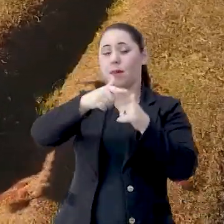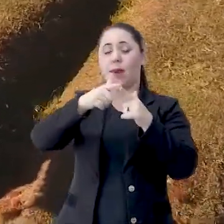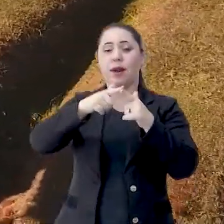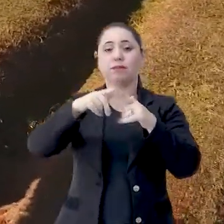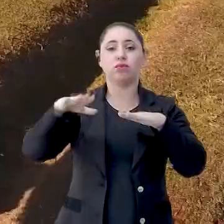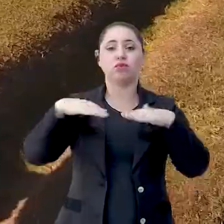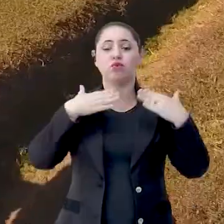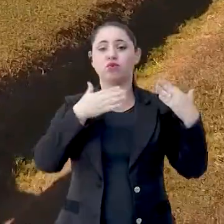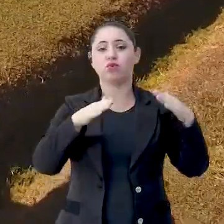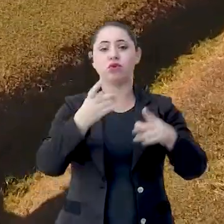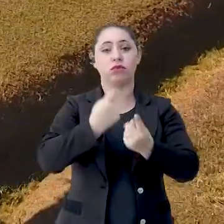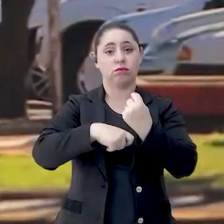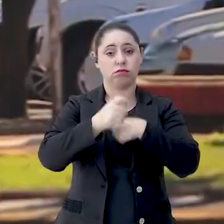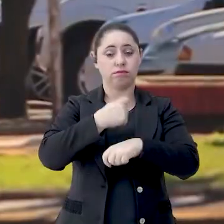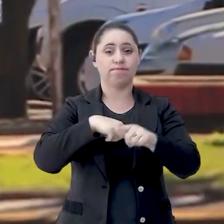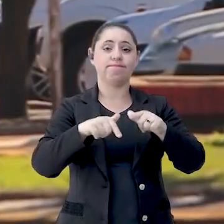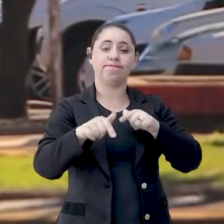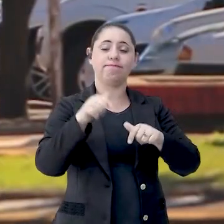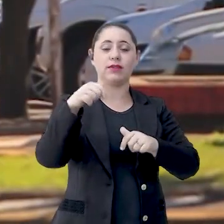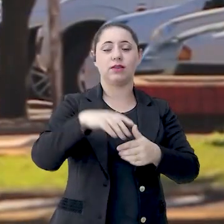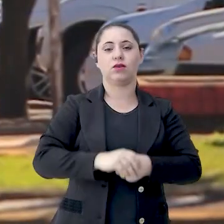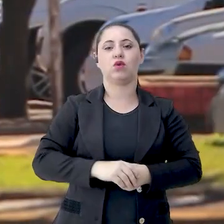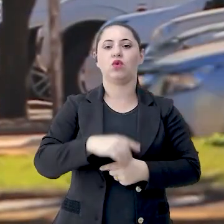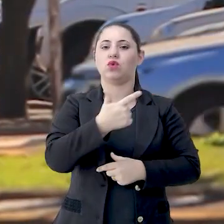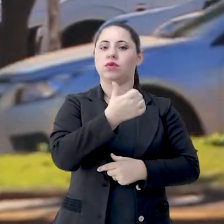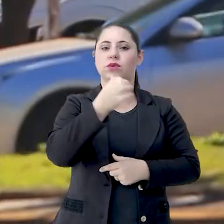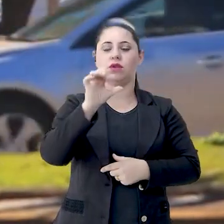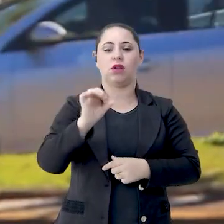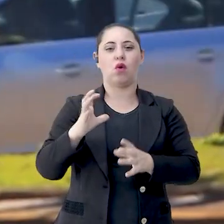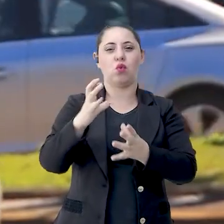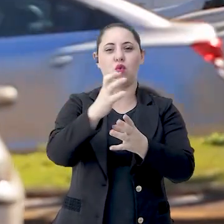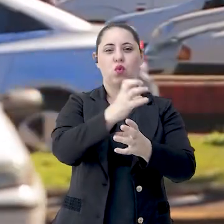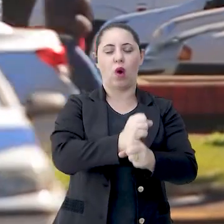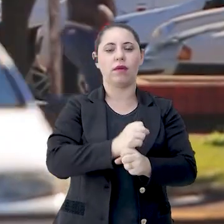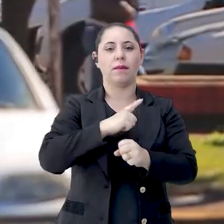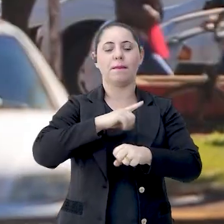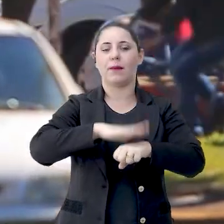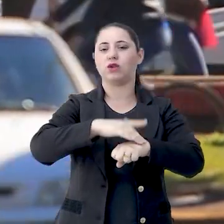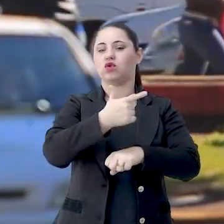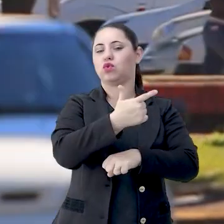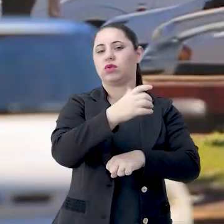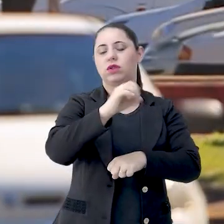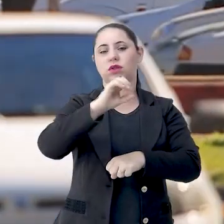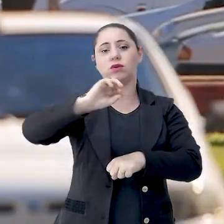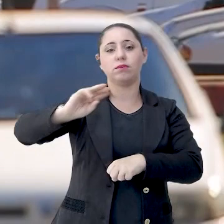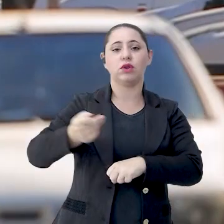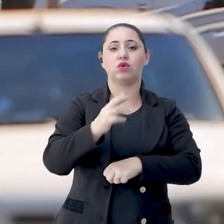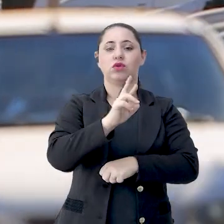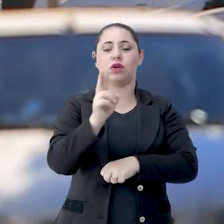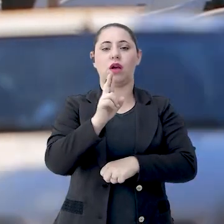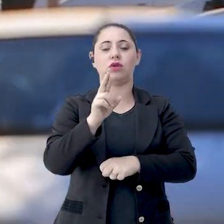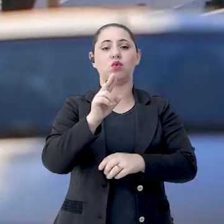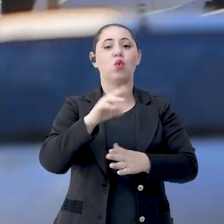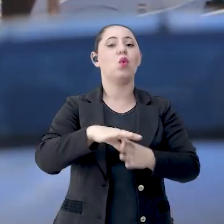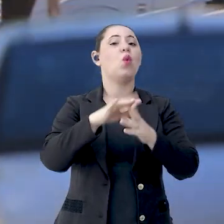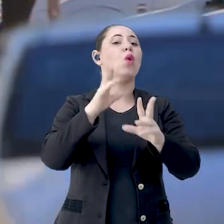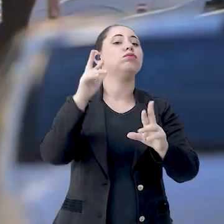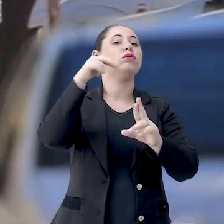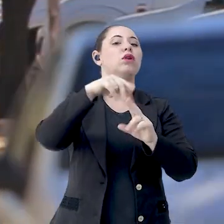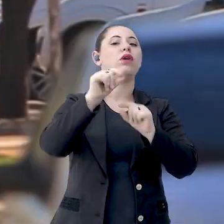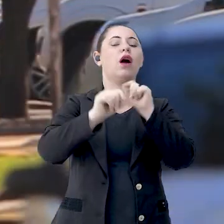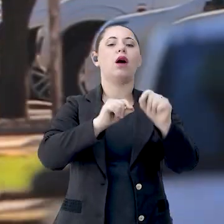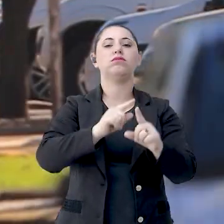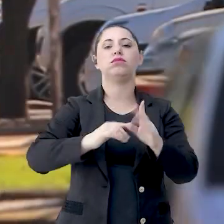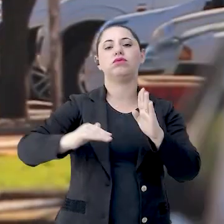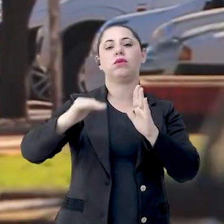arrecadação de 2017. O Índice de Desenvolvimento Humano, o IDH, também chama atenção por ter atingido o